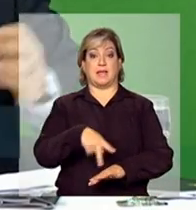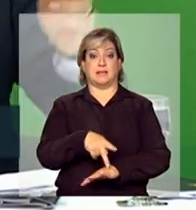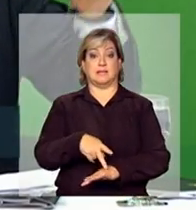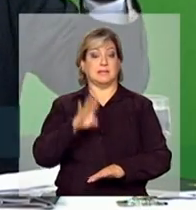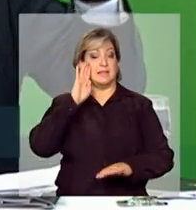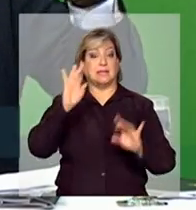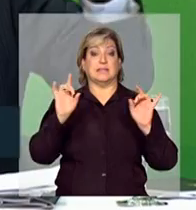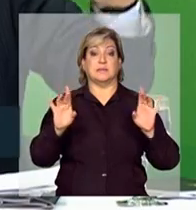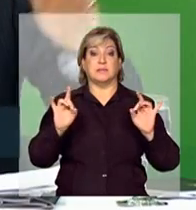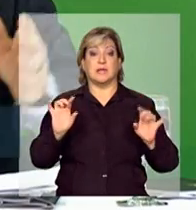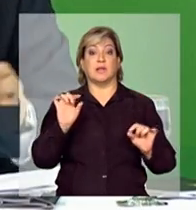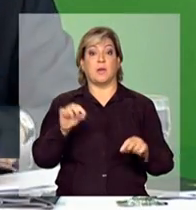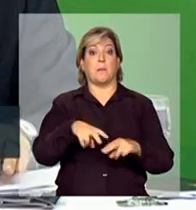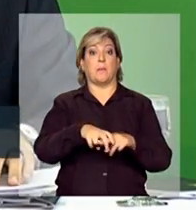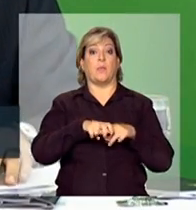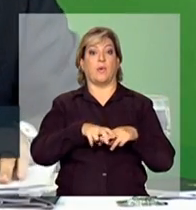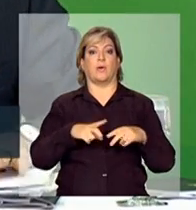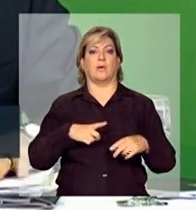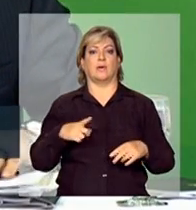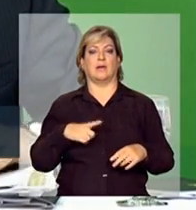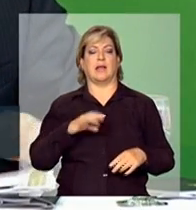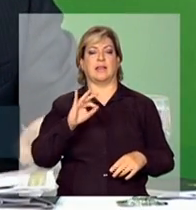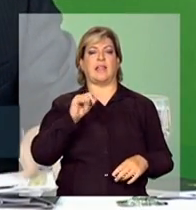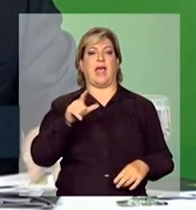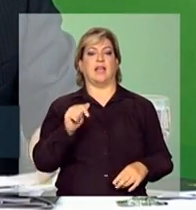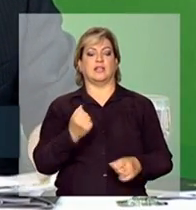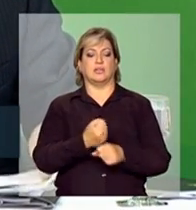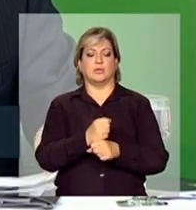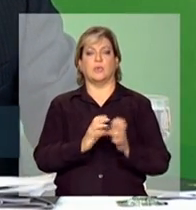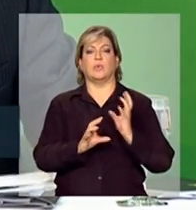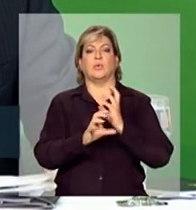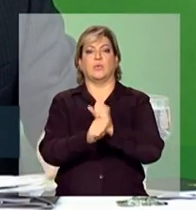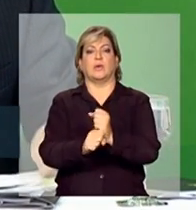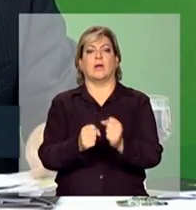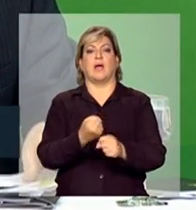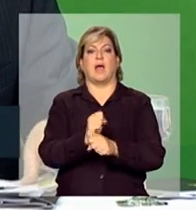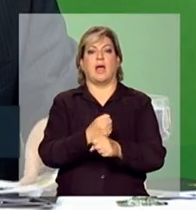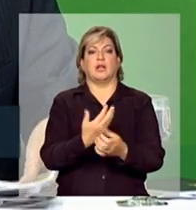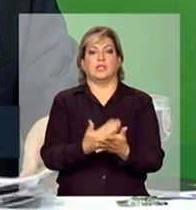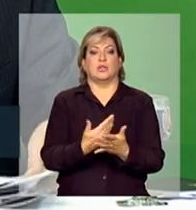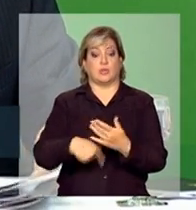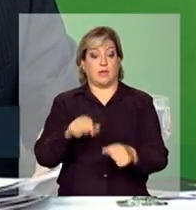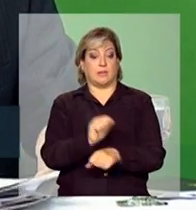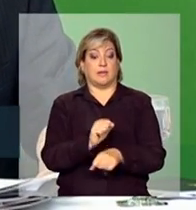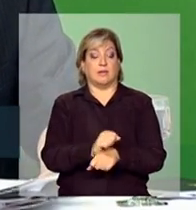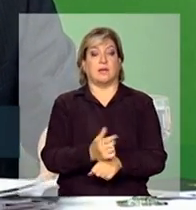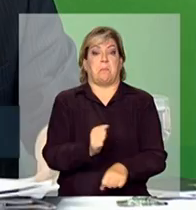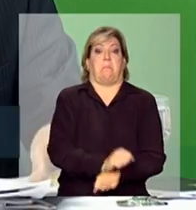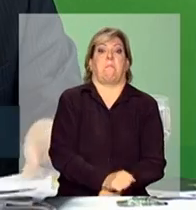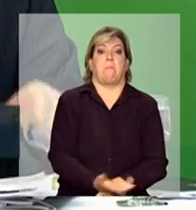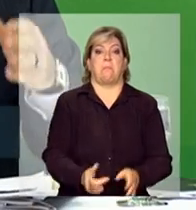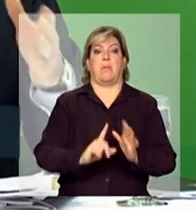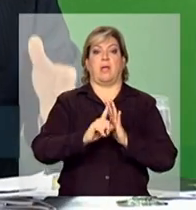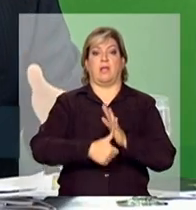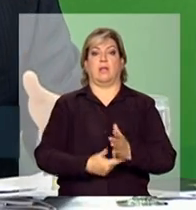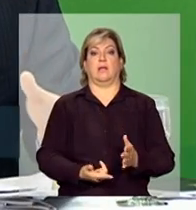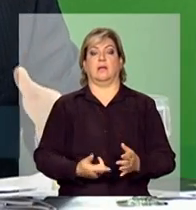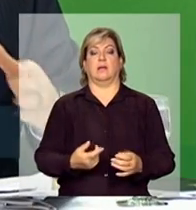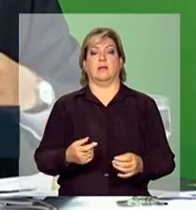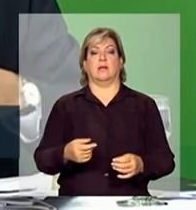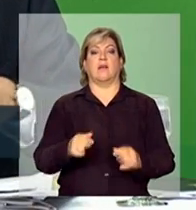especialmente por congelar a a taxa de anos de escolaridade esperados quando trabalha com dados de